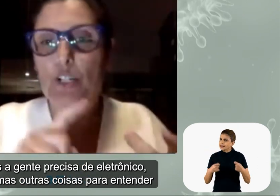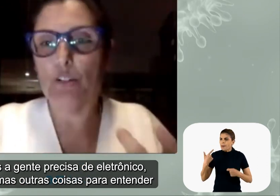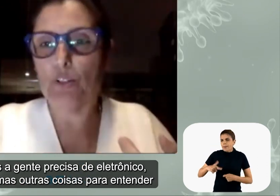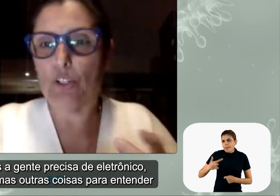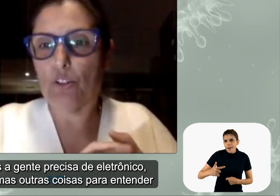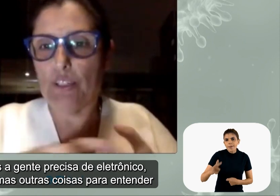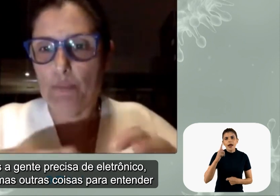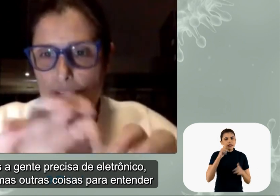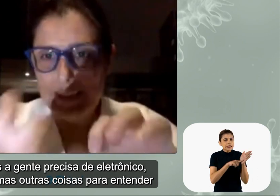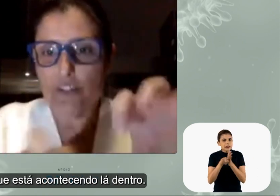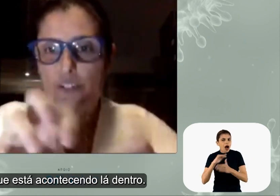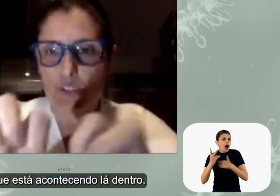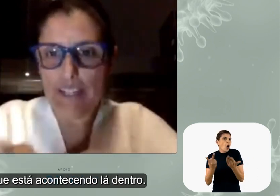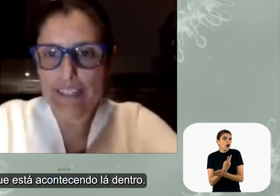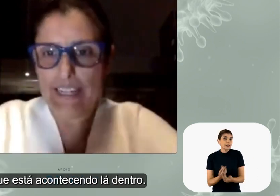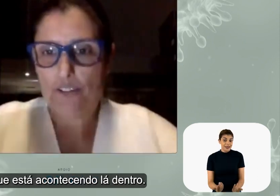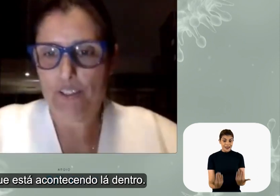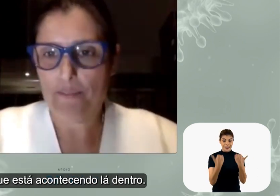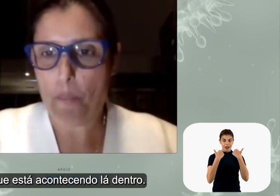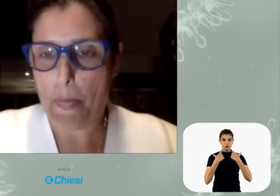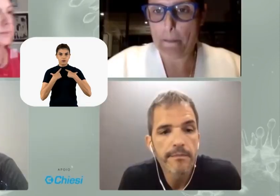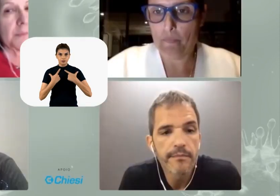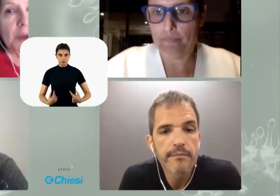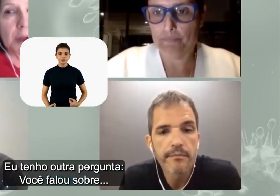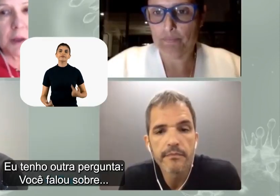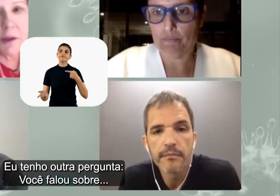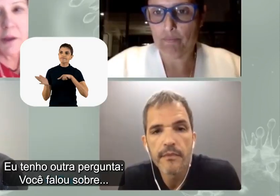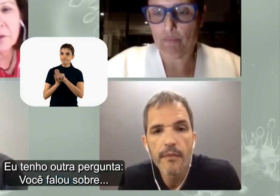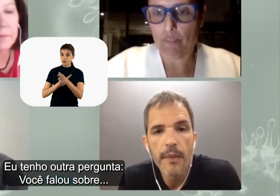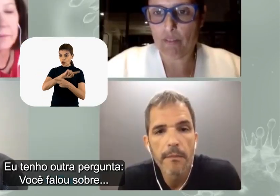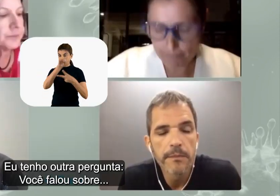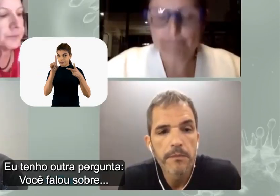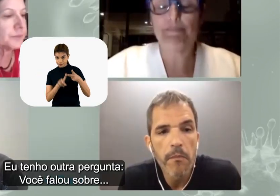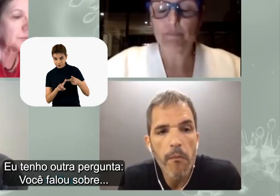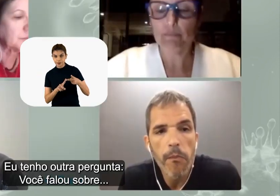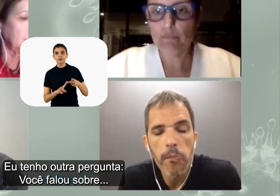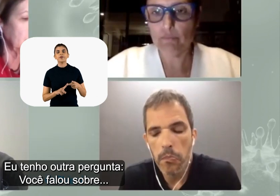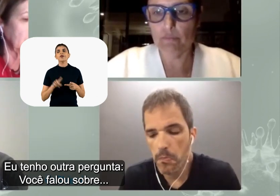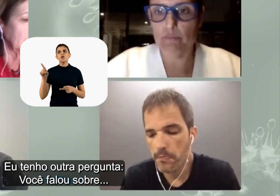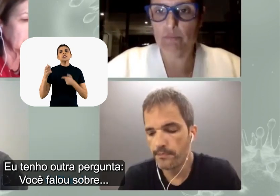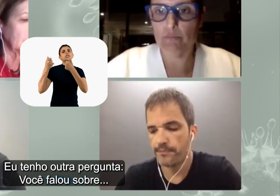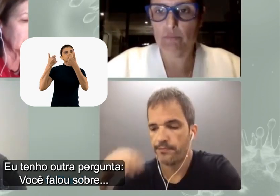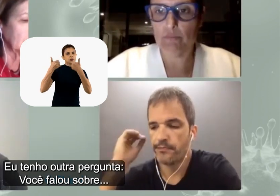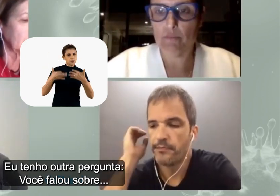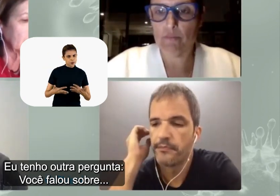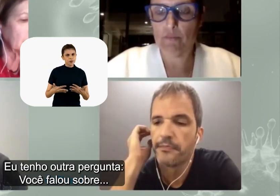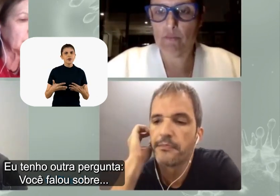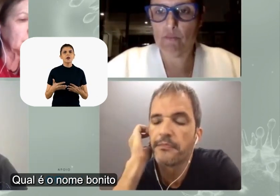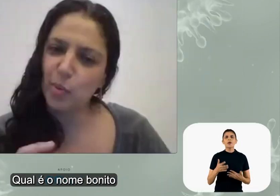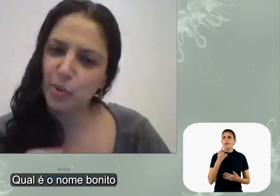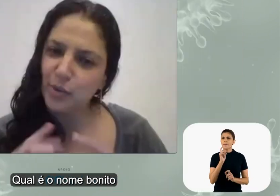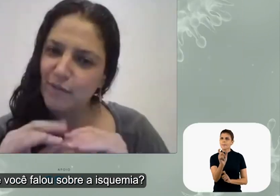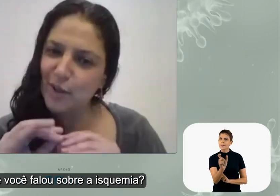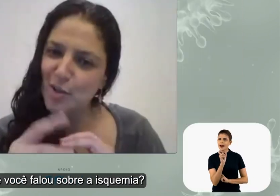eletrônico, para uma das outras coisas, para entender o que está acontecendo lá dentro. E eu tenho outra pergunta. Você falou sobre,